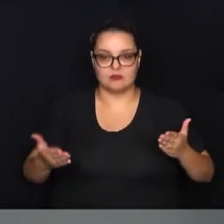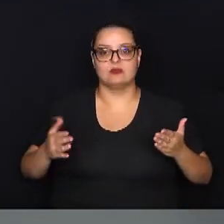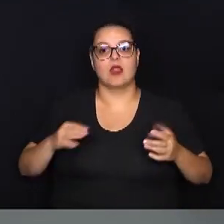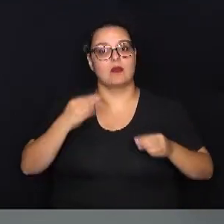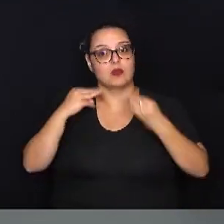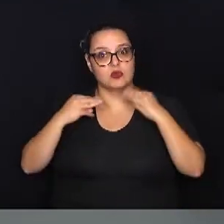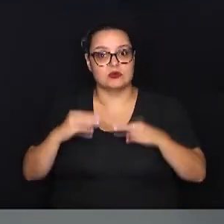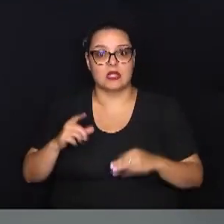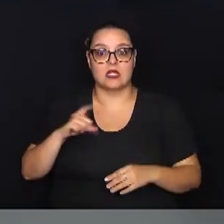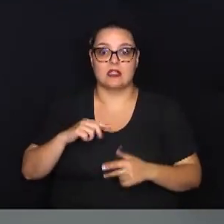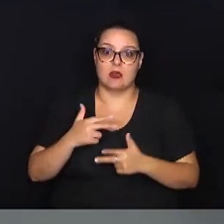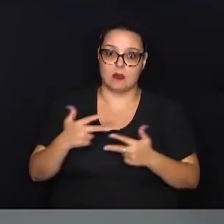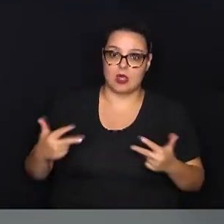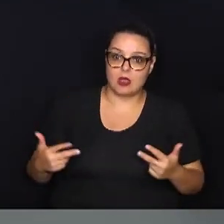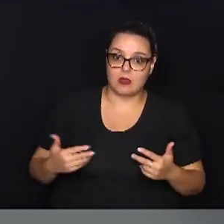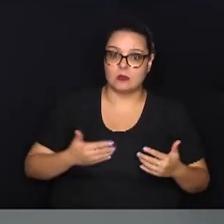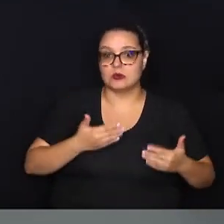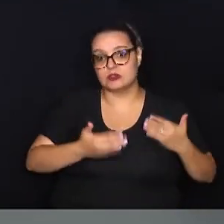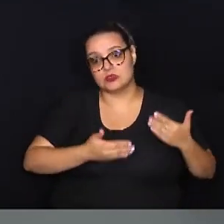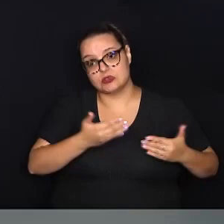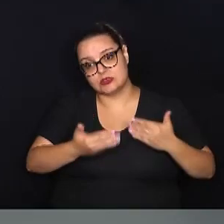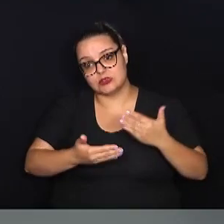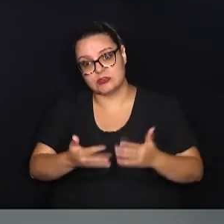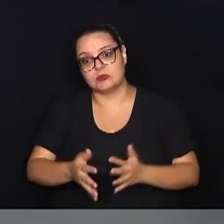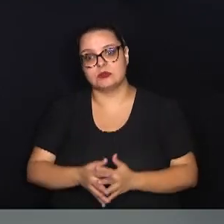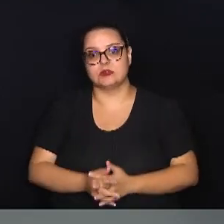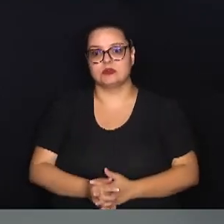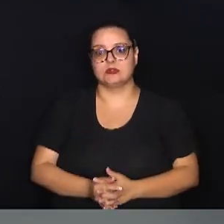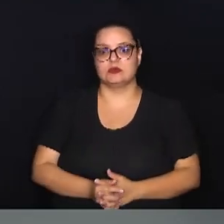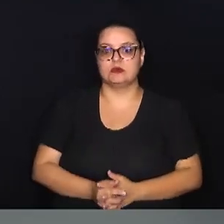aconteceu com o processo de